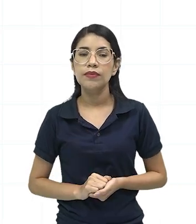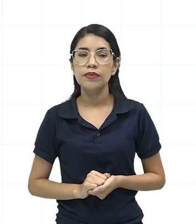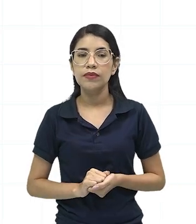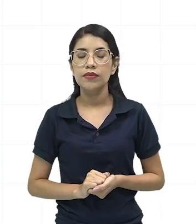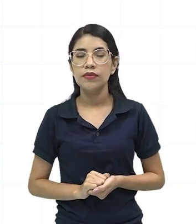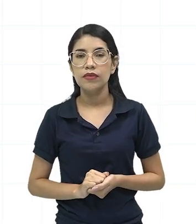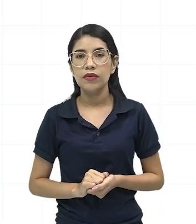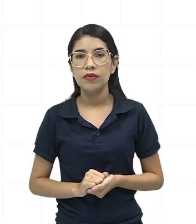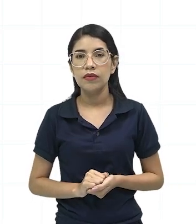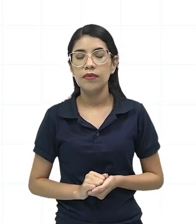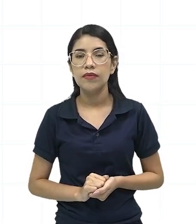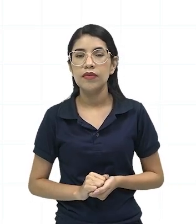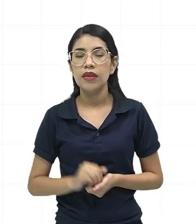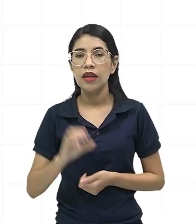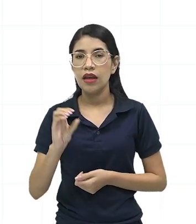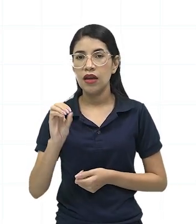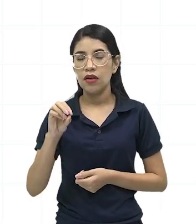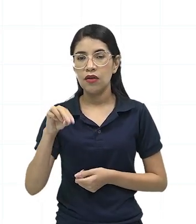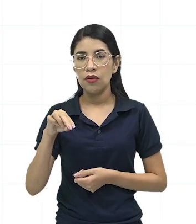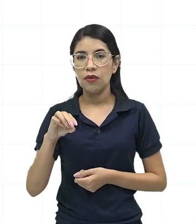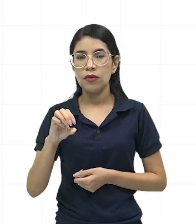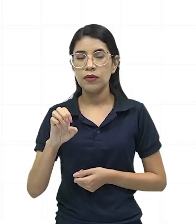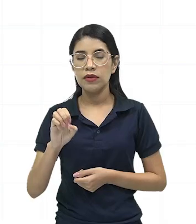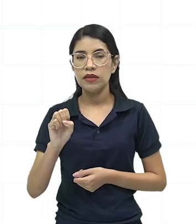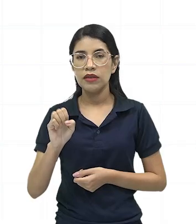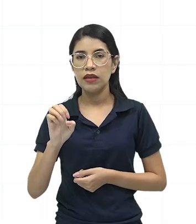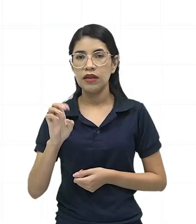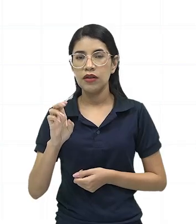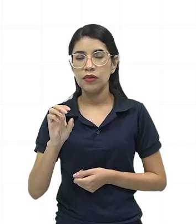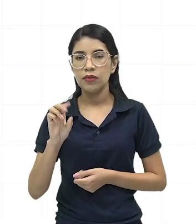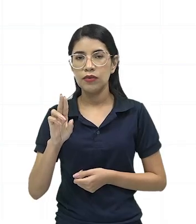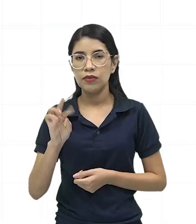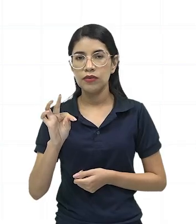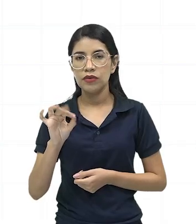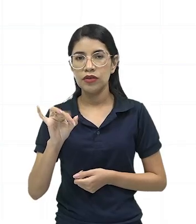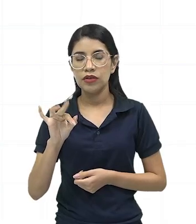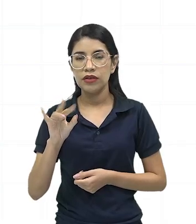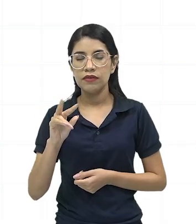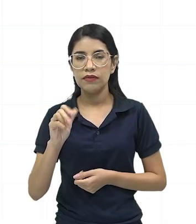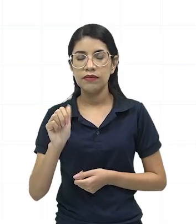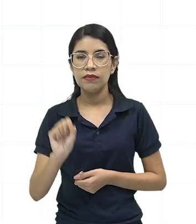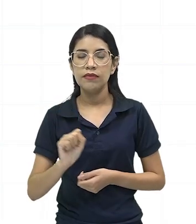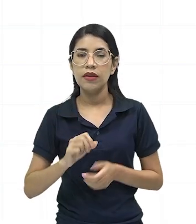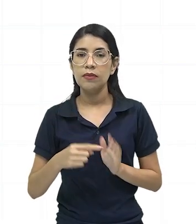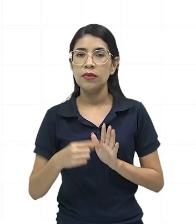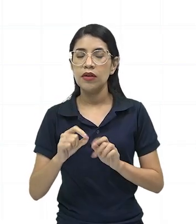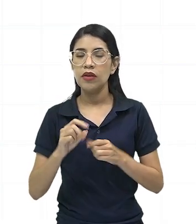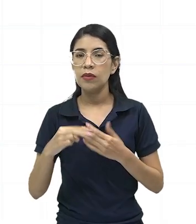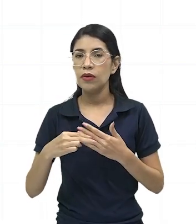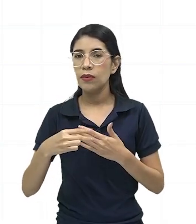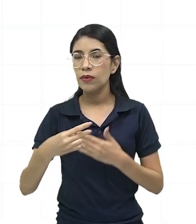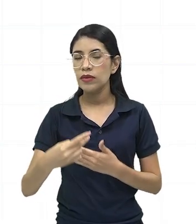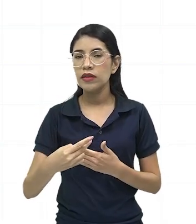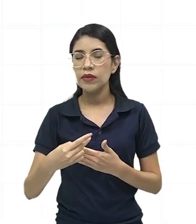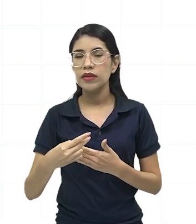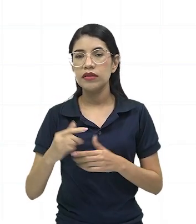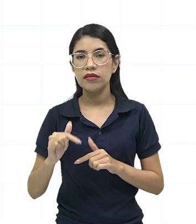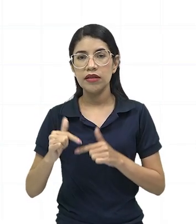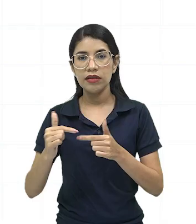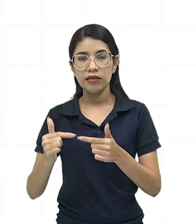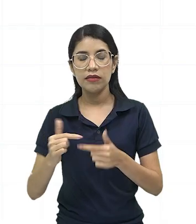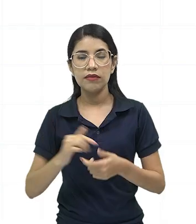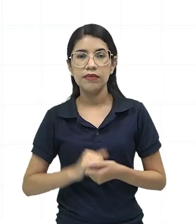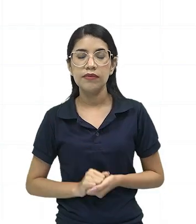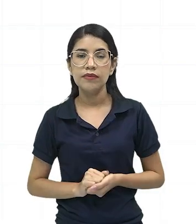as conjunções subordinativas adverbiais consecutivas, que indicam uma consequência da ação